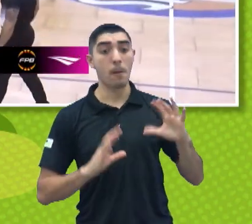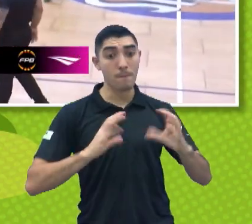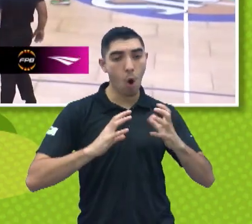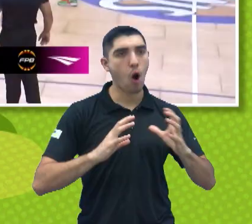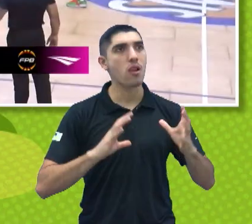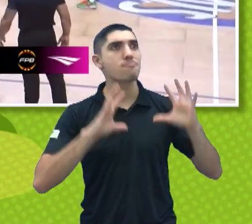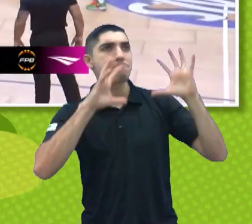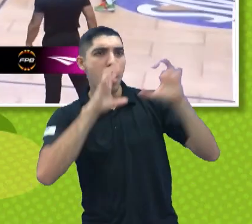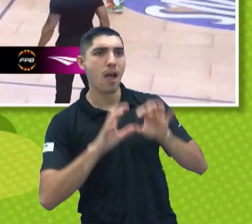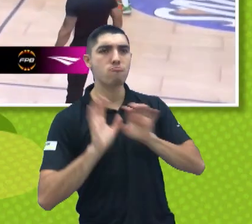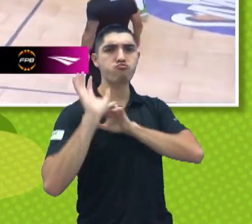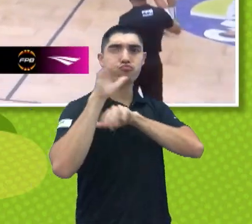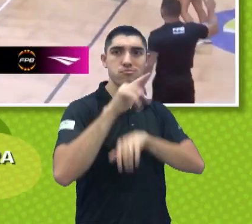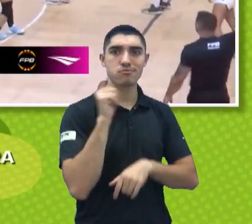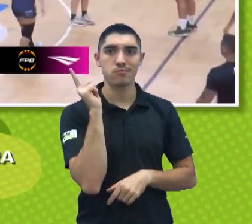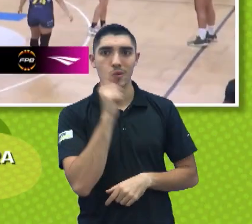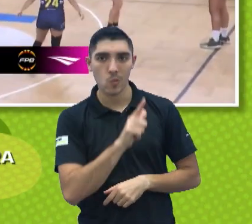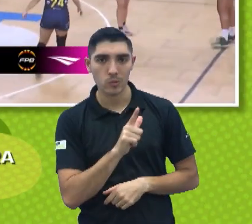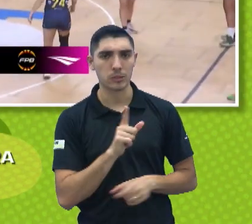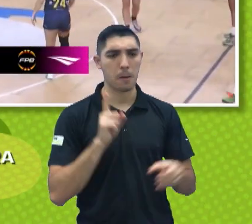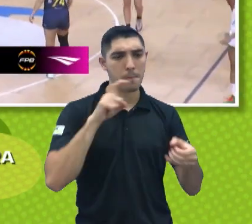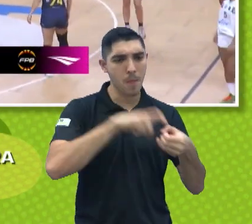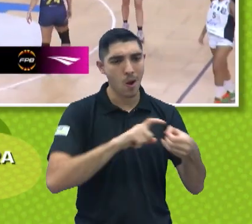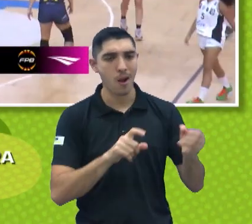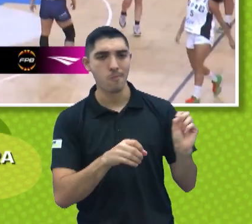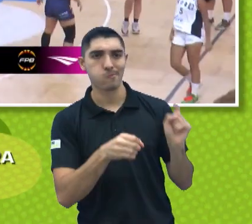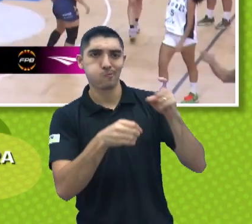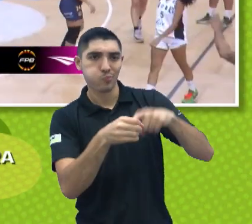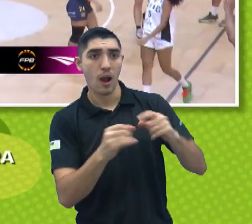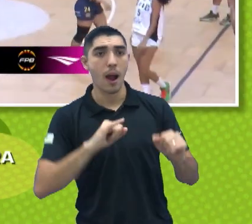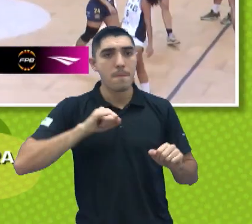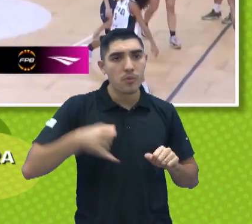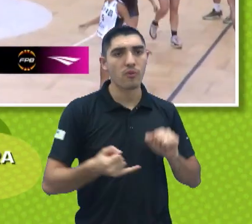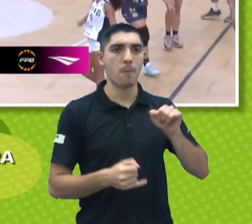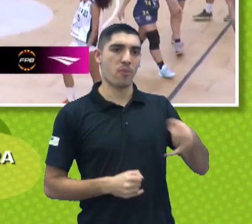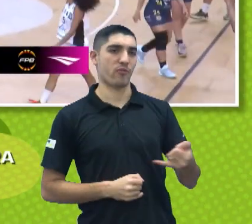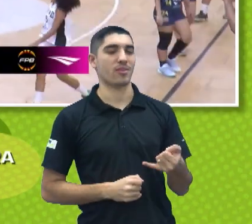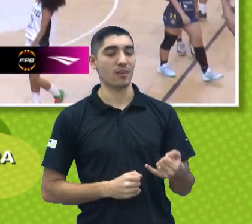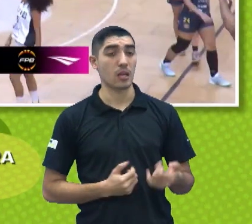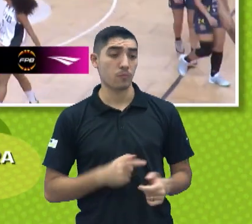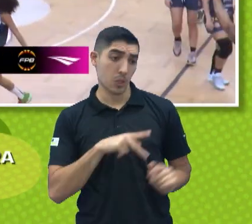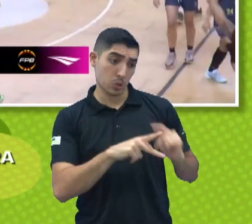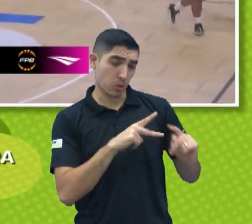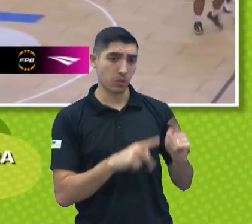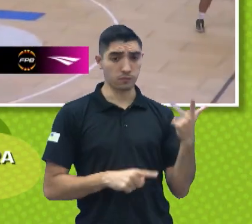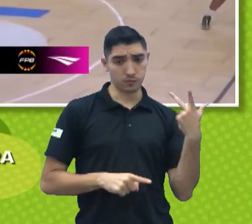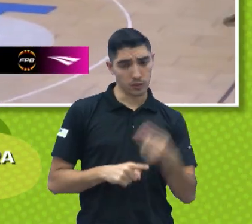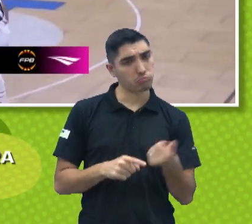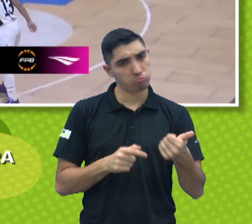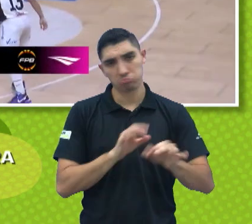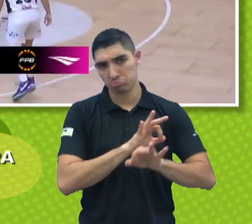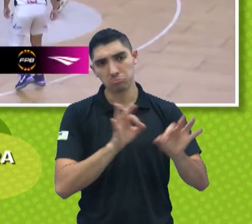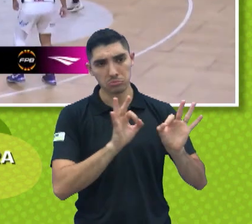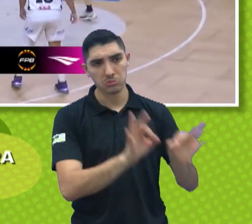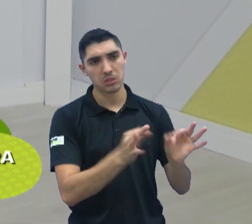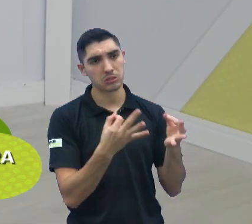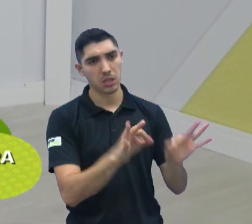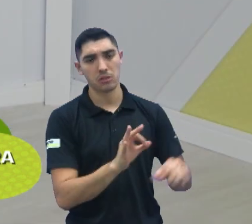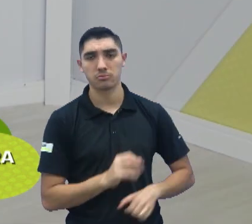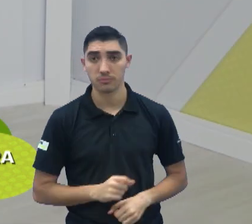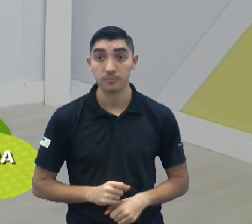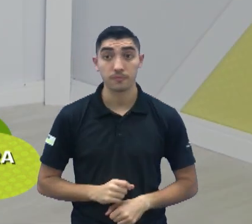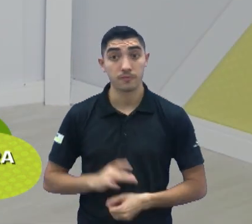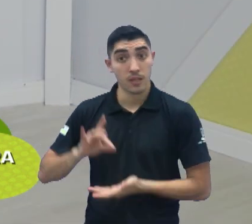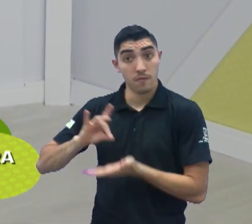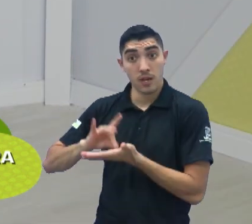rebotes. Então ela articulou as jogadas do São José. São José fez o que tinha que fazer, ganhou e ganhou bem. Ganhou e o mais importante,